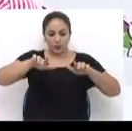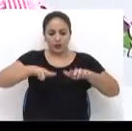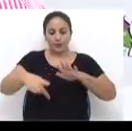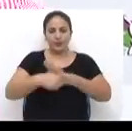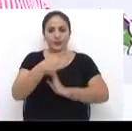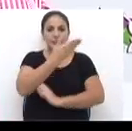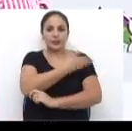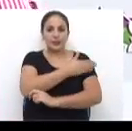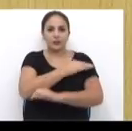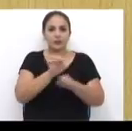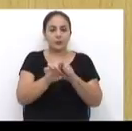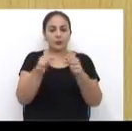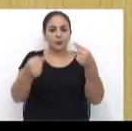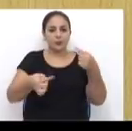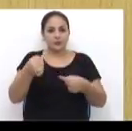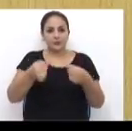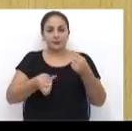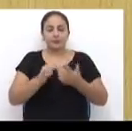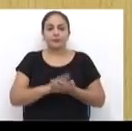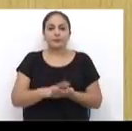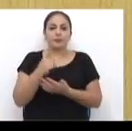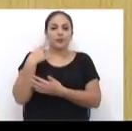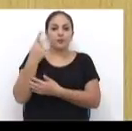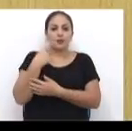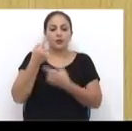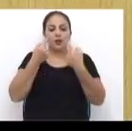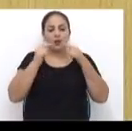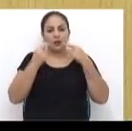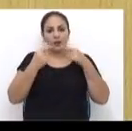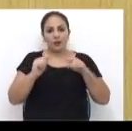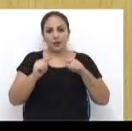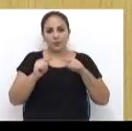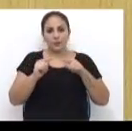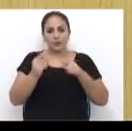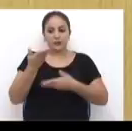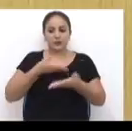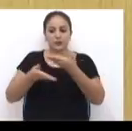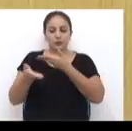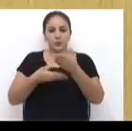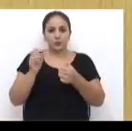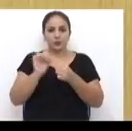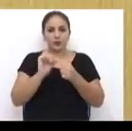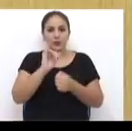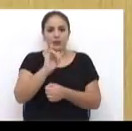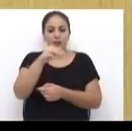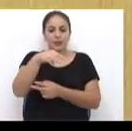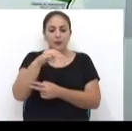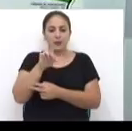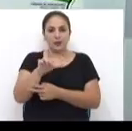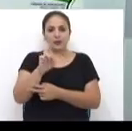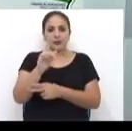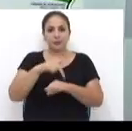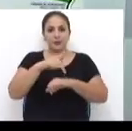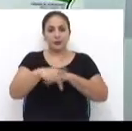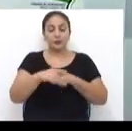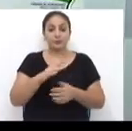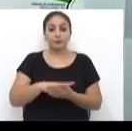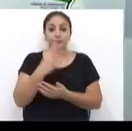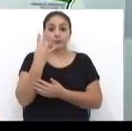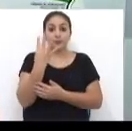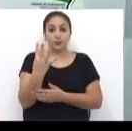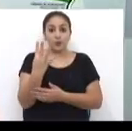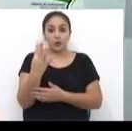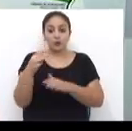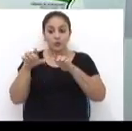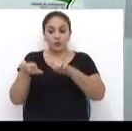treinos e competições. Vereadores reclamam do atendimento prestado pelo IML de Passo Fundo. 4 viaturas